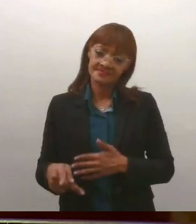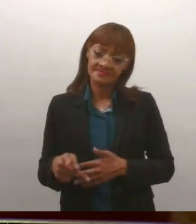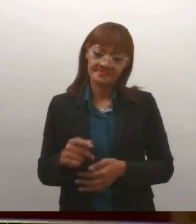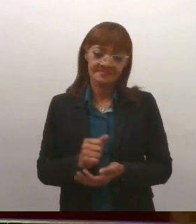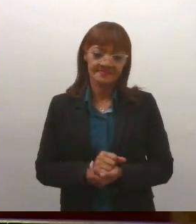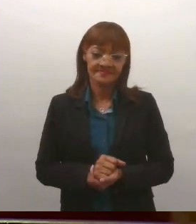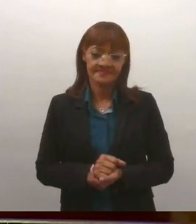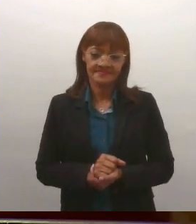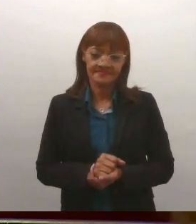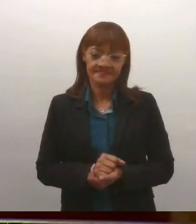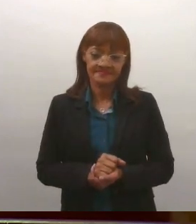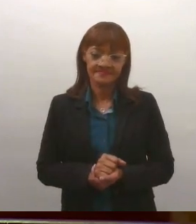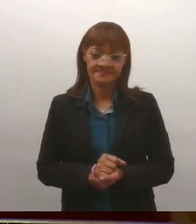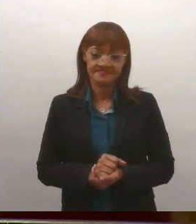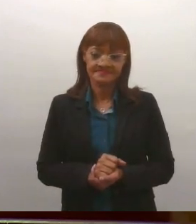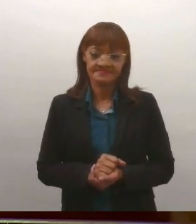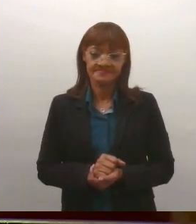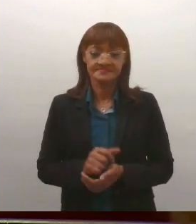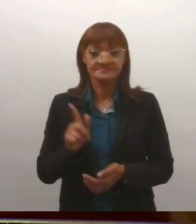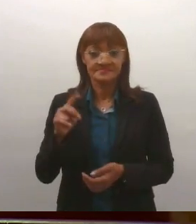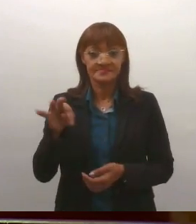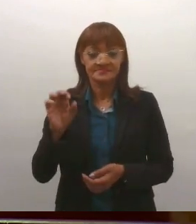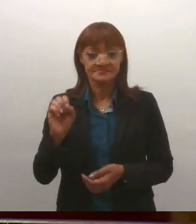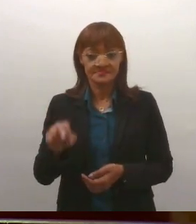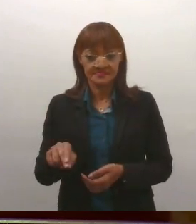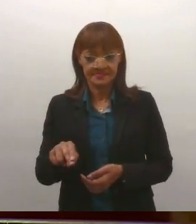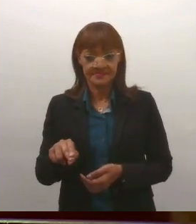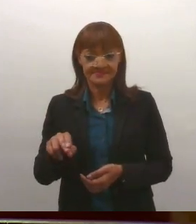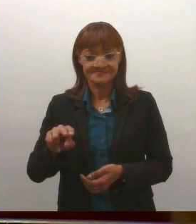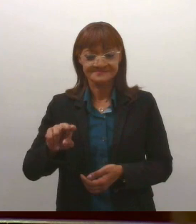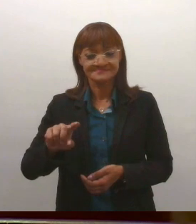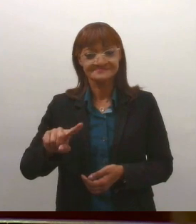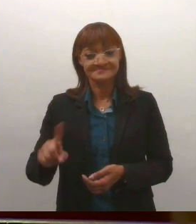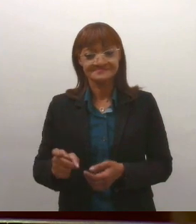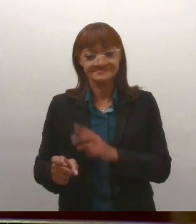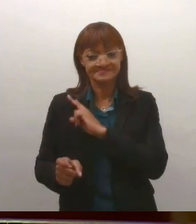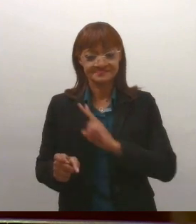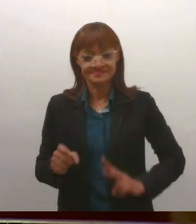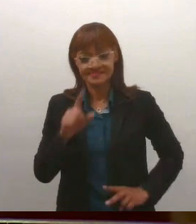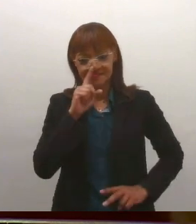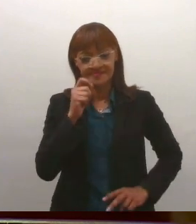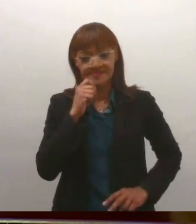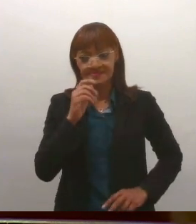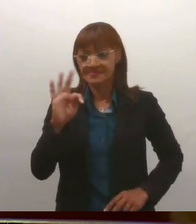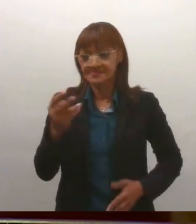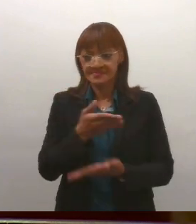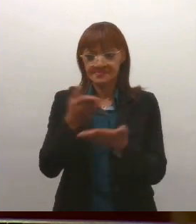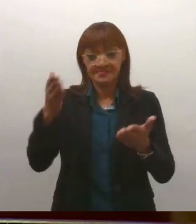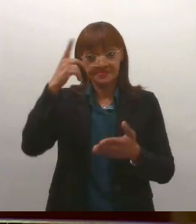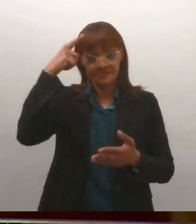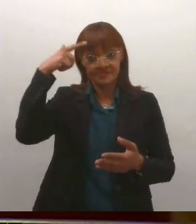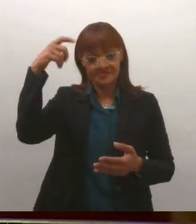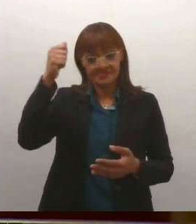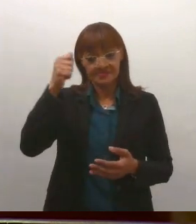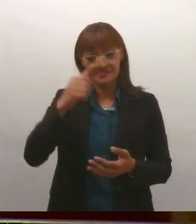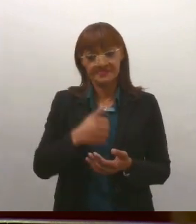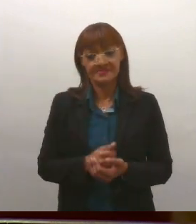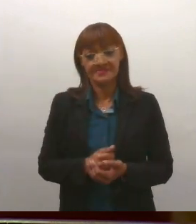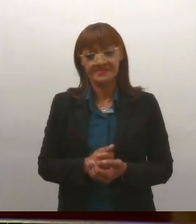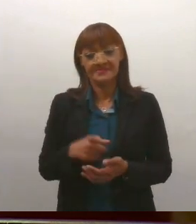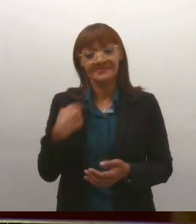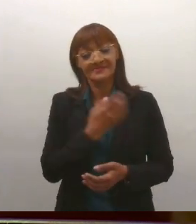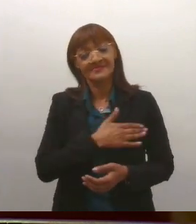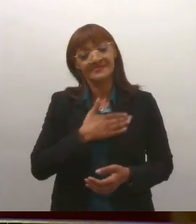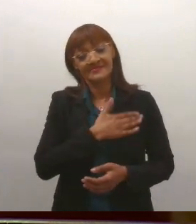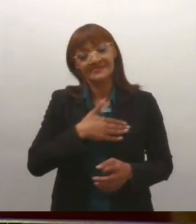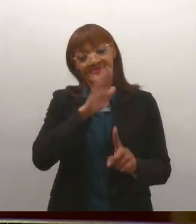Vasconcelo, ex-vereador também aqui de Aracaju, demais autoridades, e o nosso querido homenageado Manuel Marcos, essa pessoa que a gente